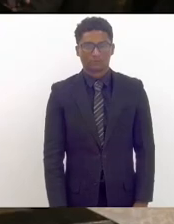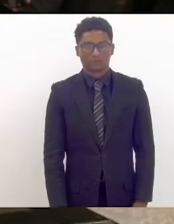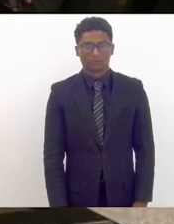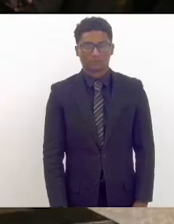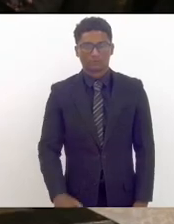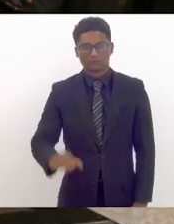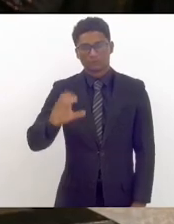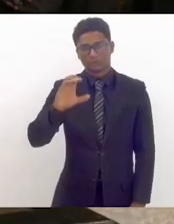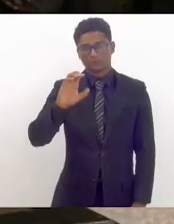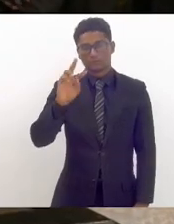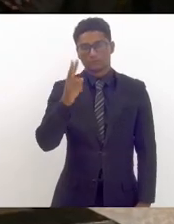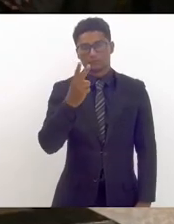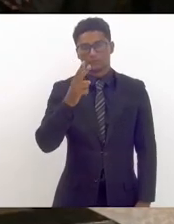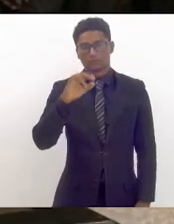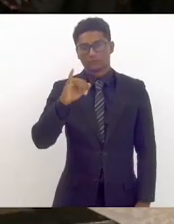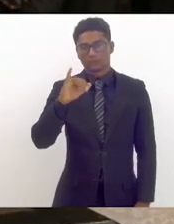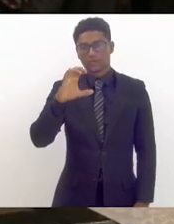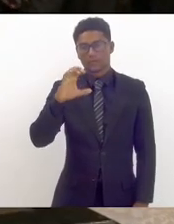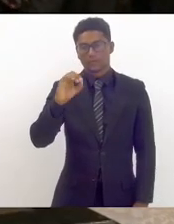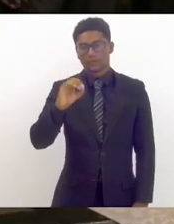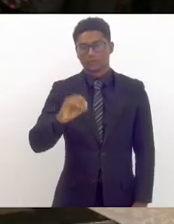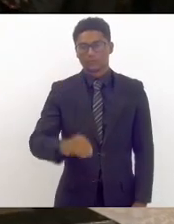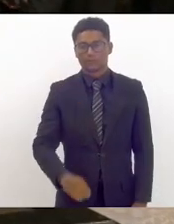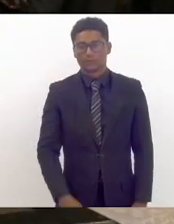Chico Machado.